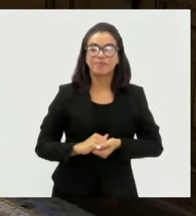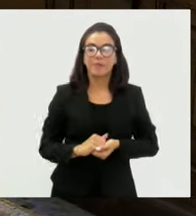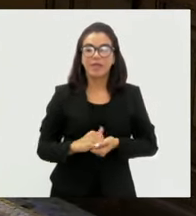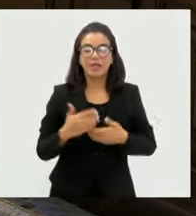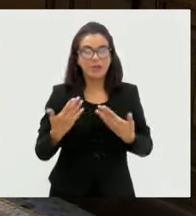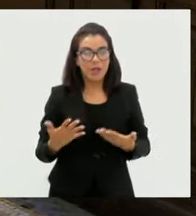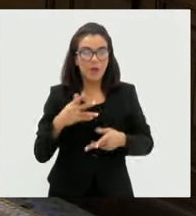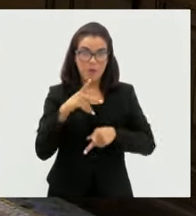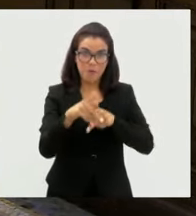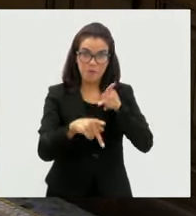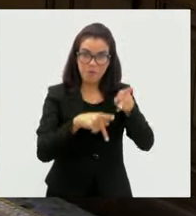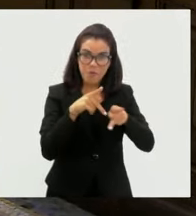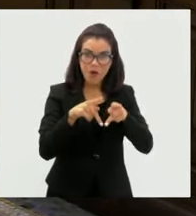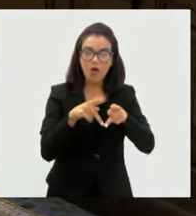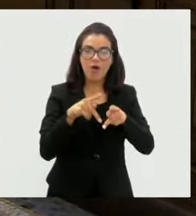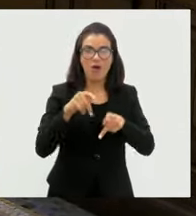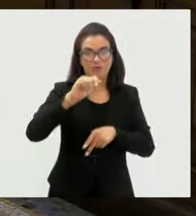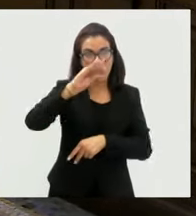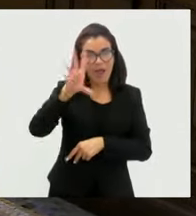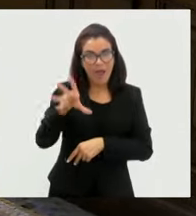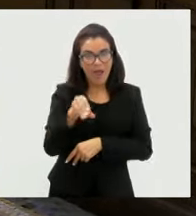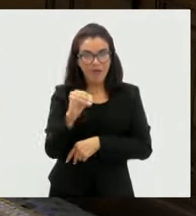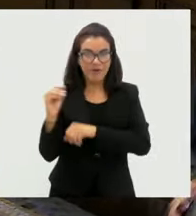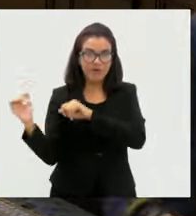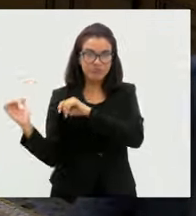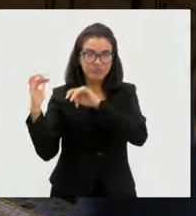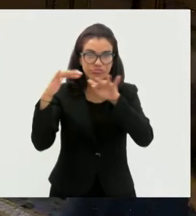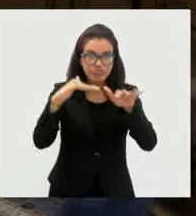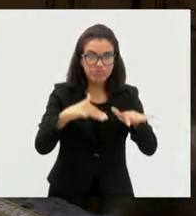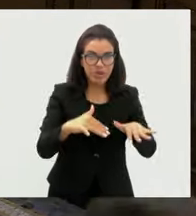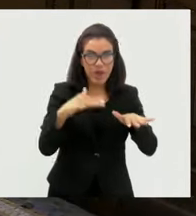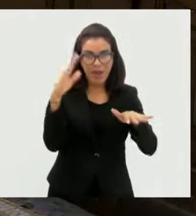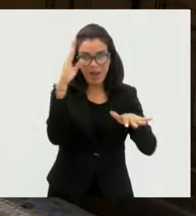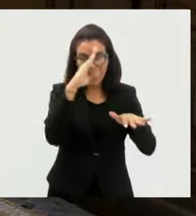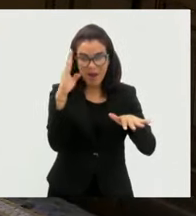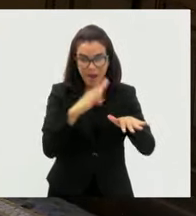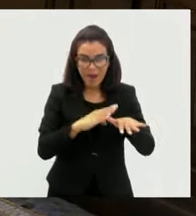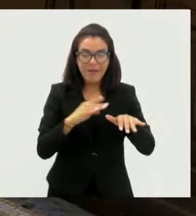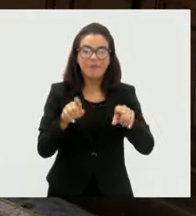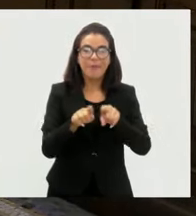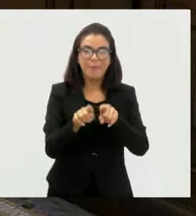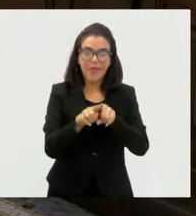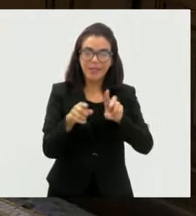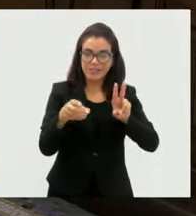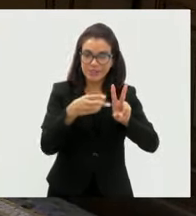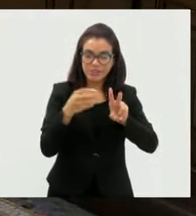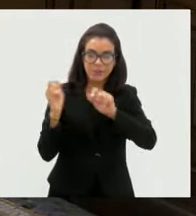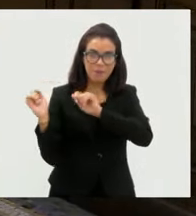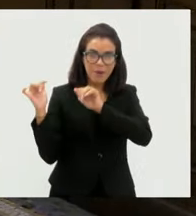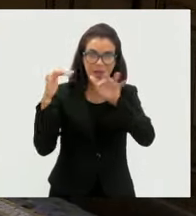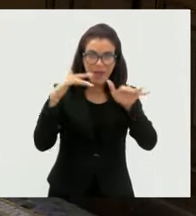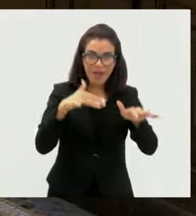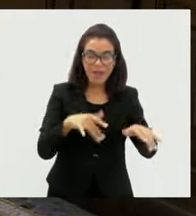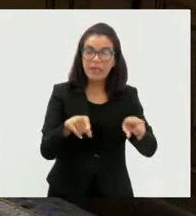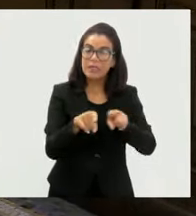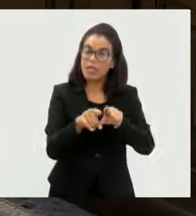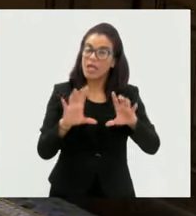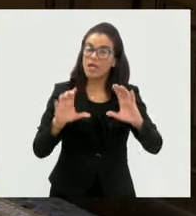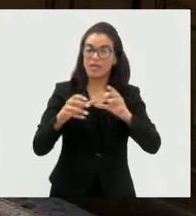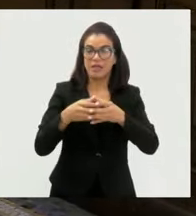povos africanos, os povos indígenas, que têm uma contribuição maior, mas a contribuição da comunidade coreana também